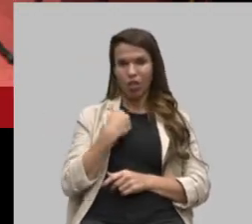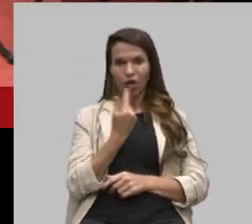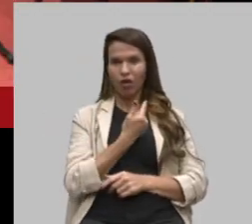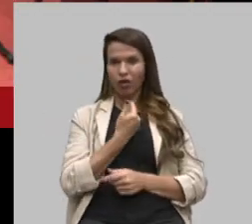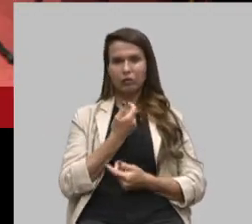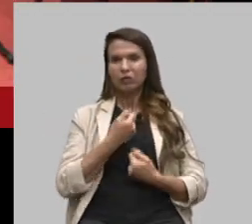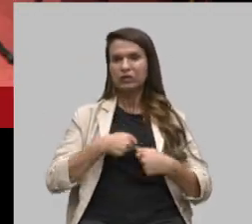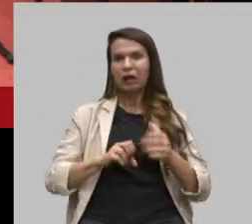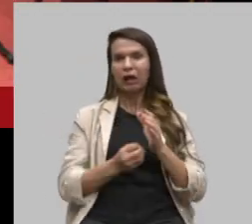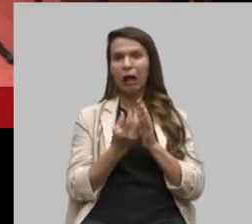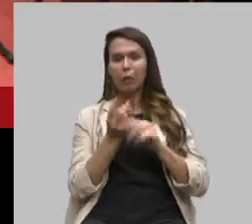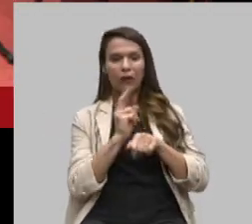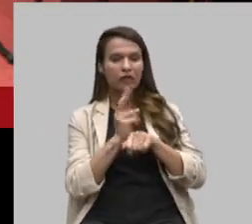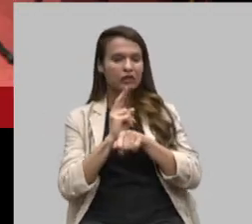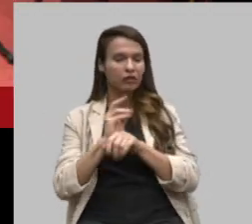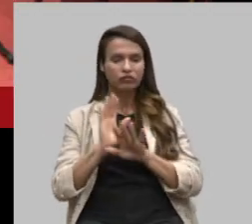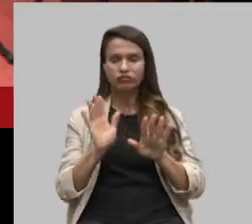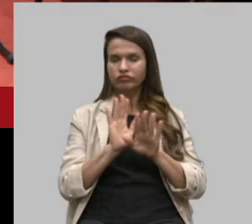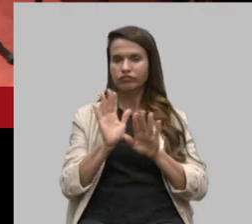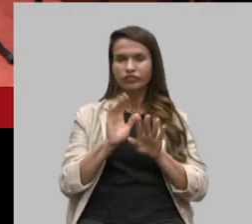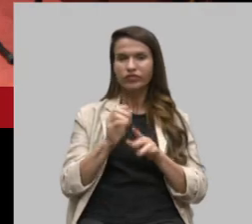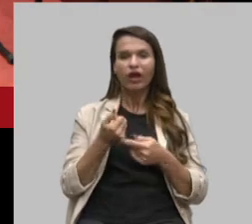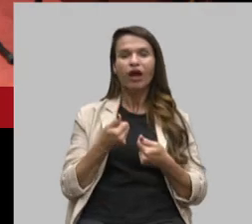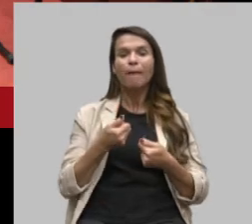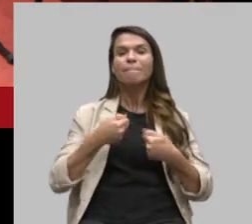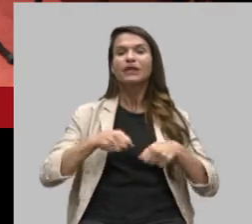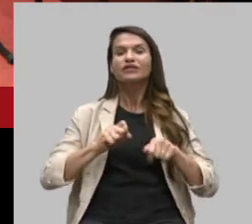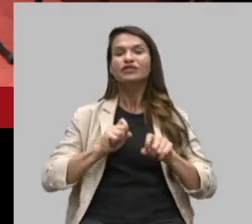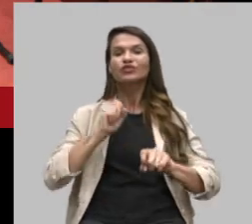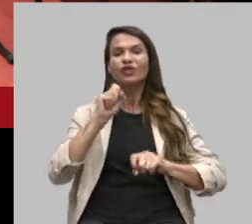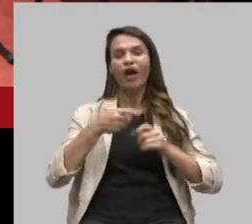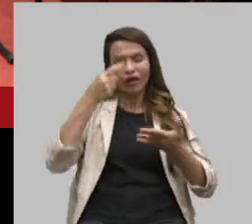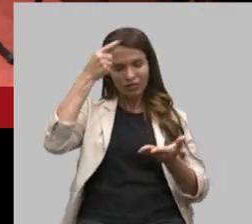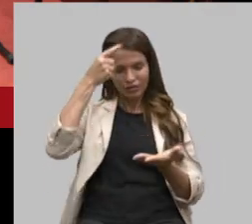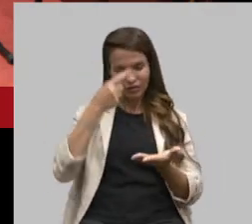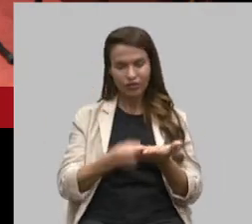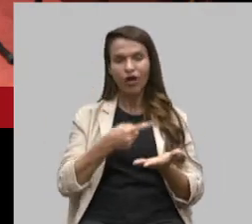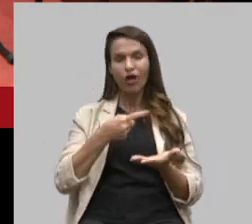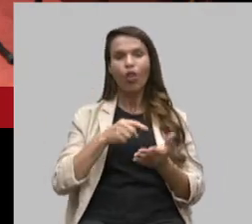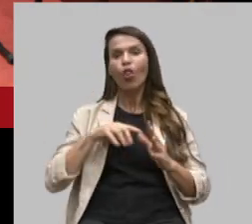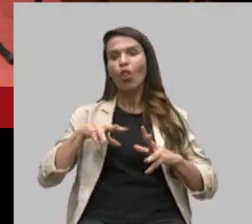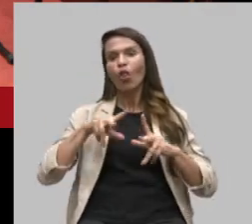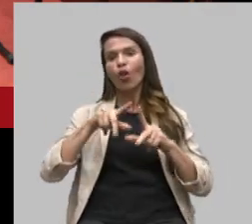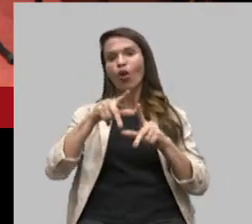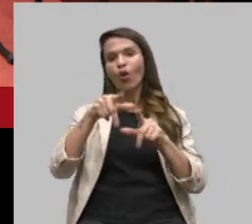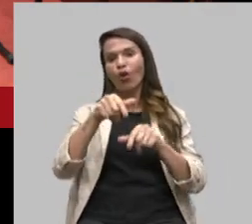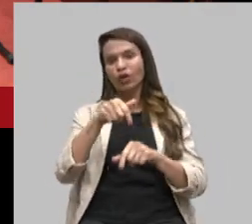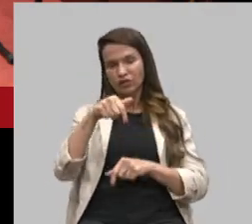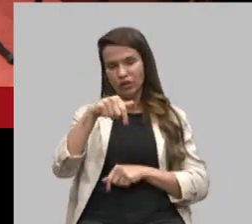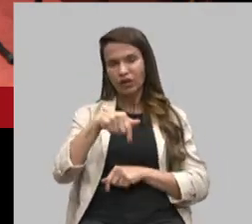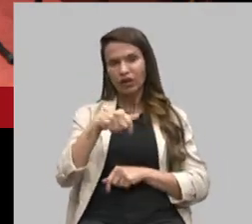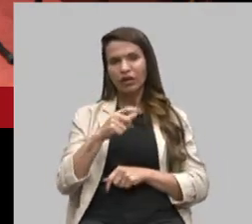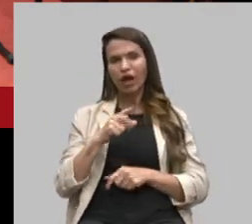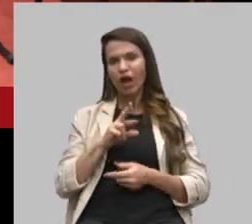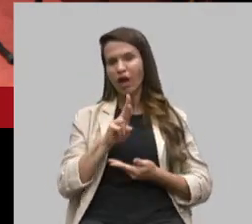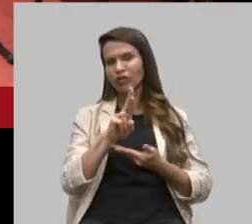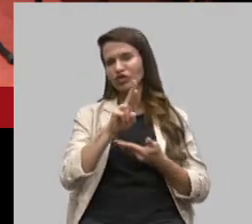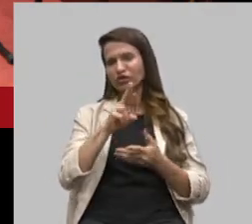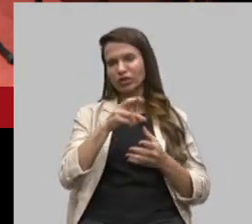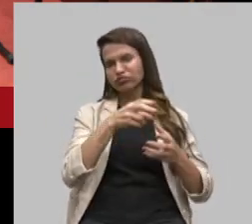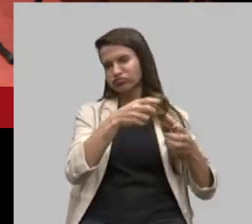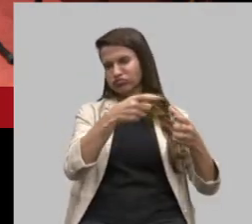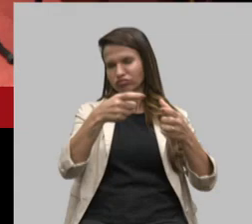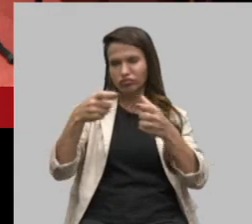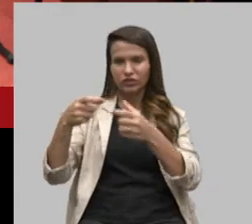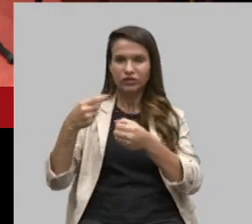fiscalizar entendeu a gente só precisa que ela seja executada e todos aqui a gente tem representantes de todas as cidades aqui